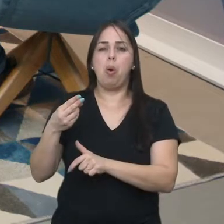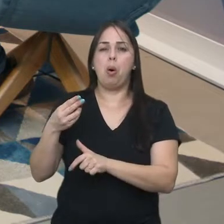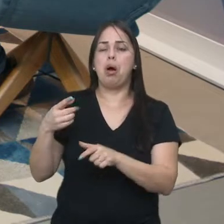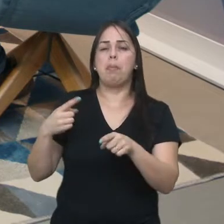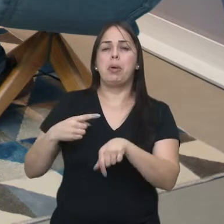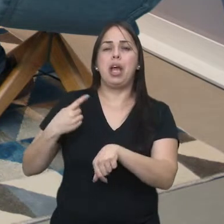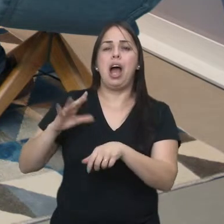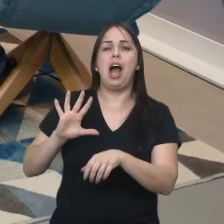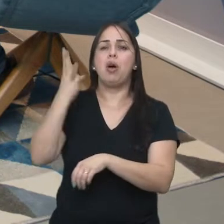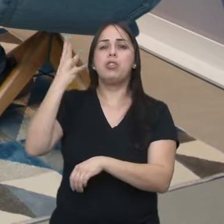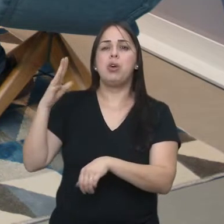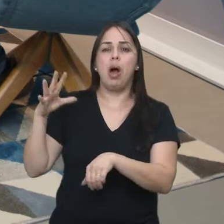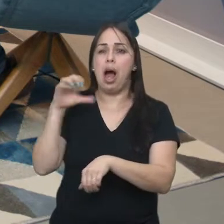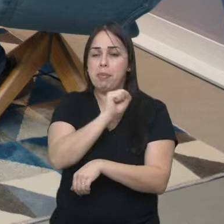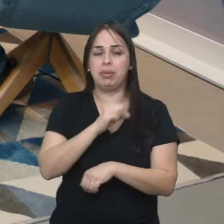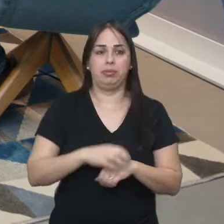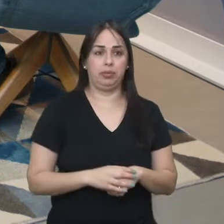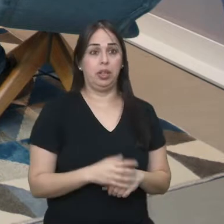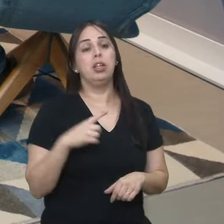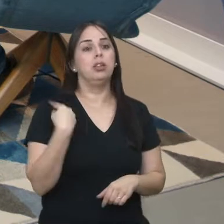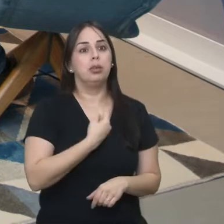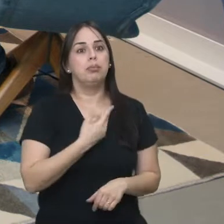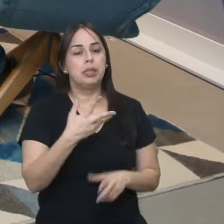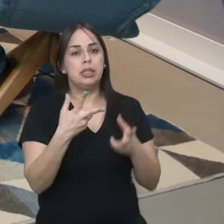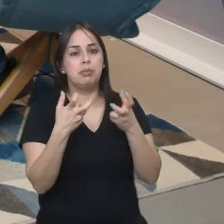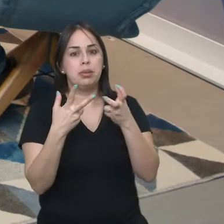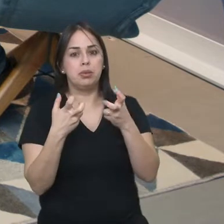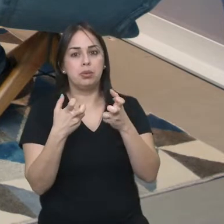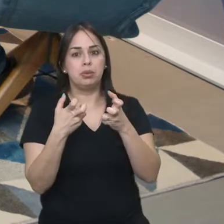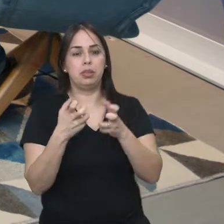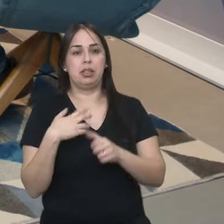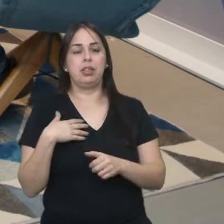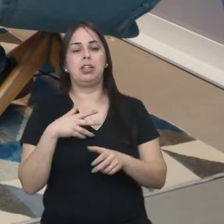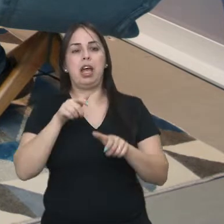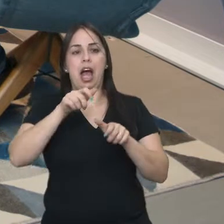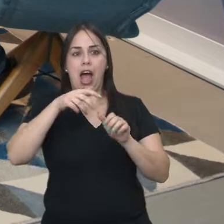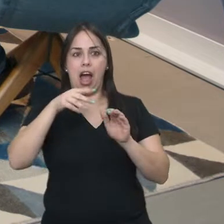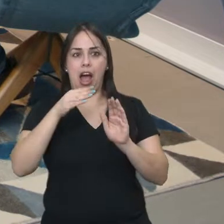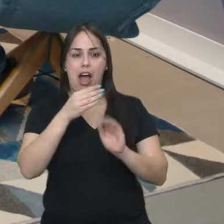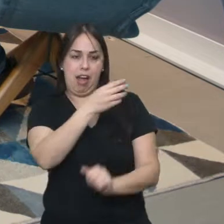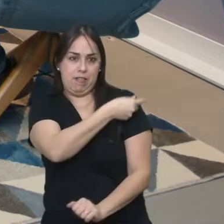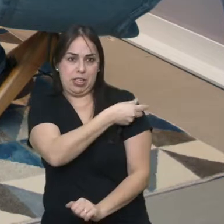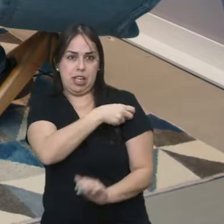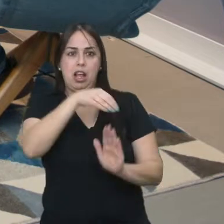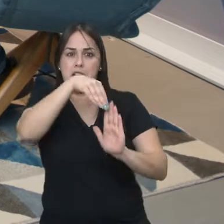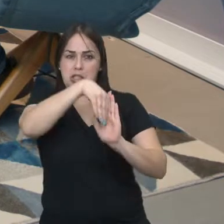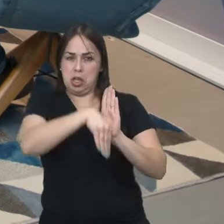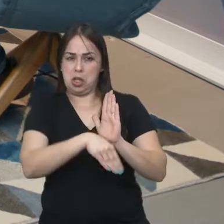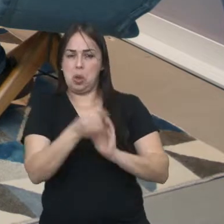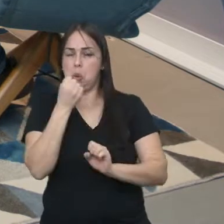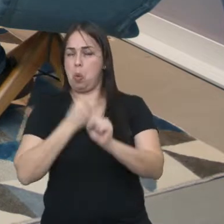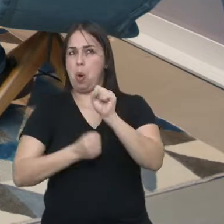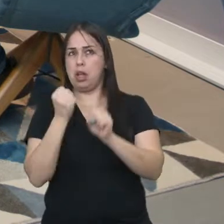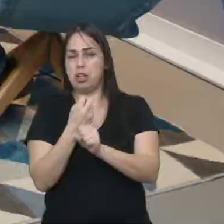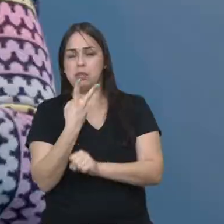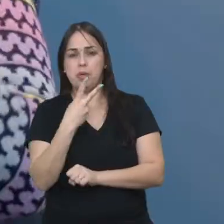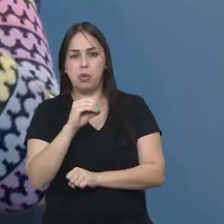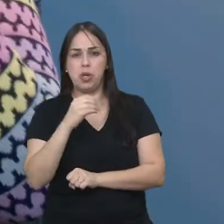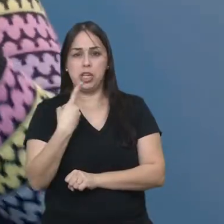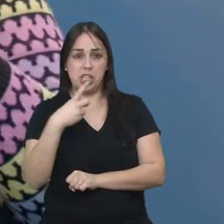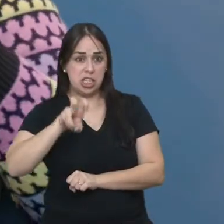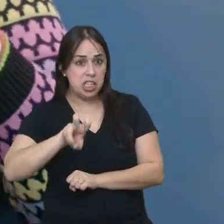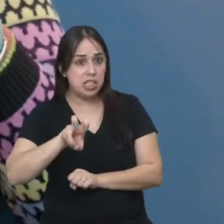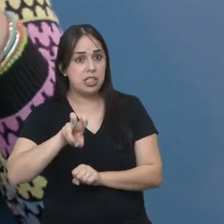mesmo? Então, veio tudo junto, Dani. O que a gente percebeu é que, a queda vem acontecendo desde 2015, 2016.